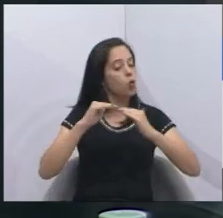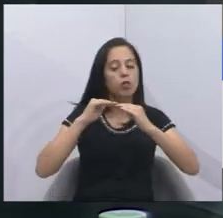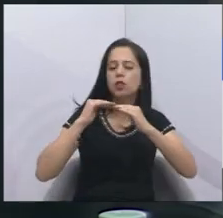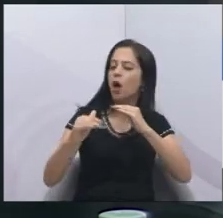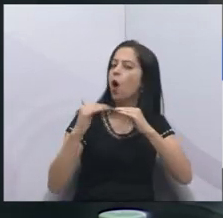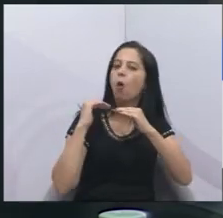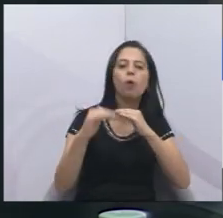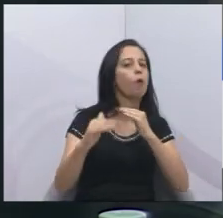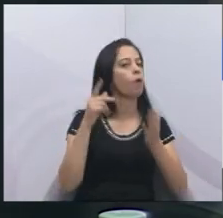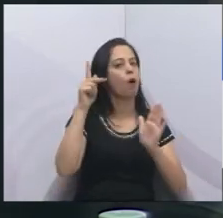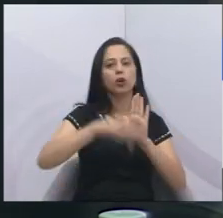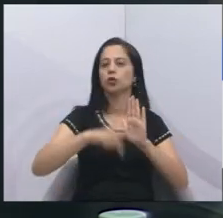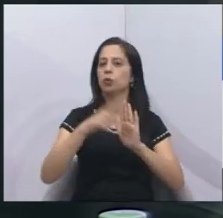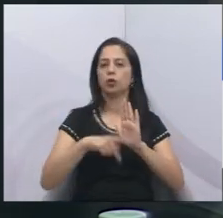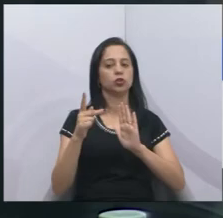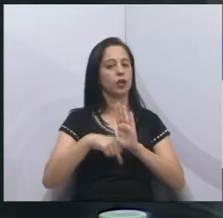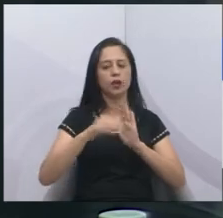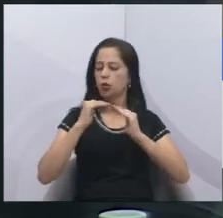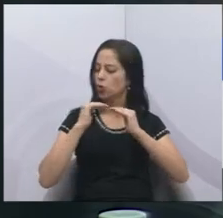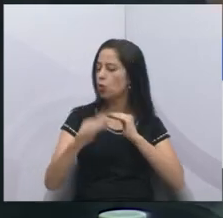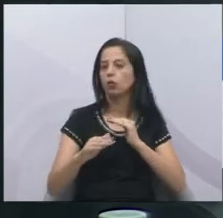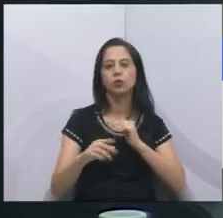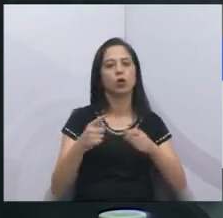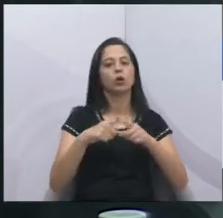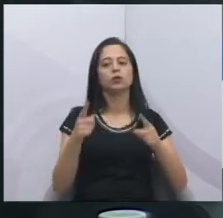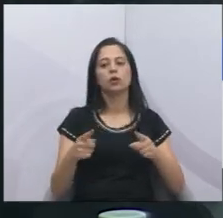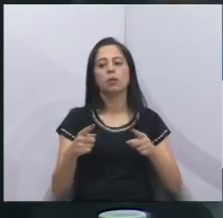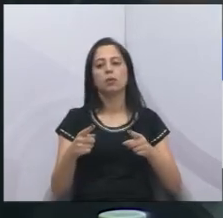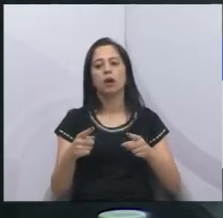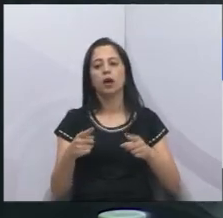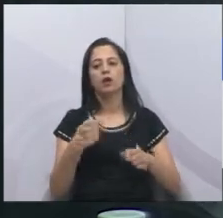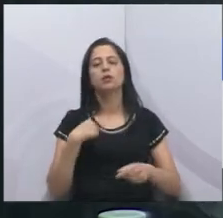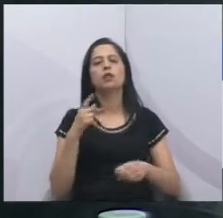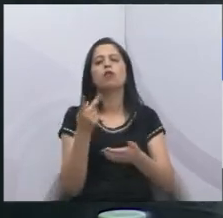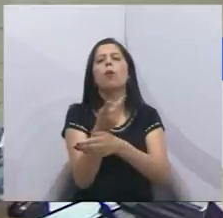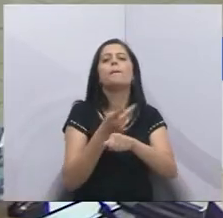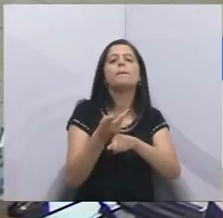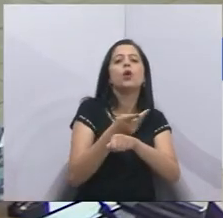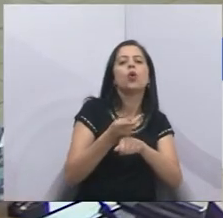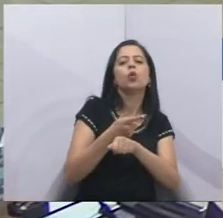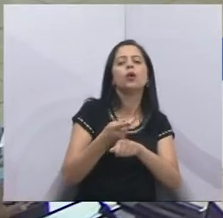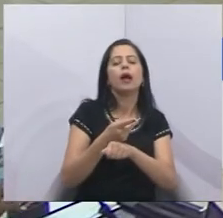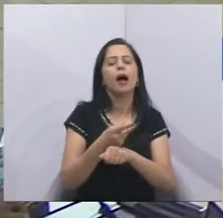projeto, mas ainda vamos buscar soluções para ajudar esses pais de família que estão aqui.